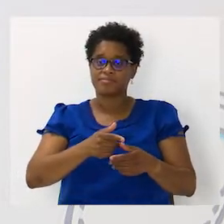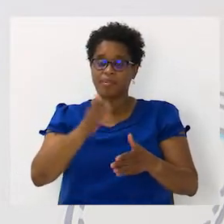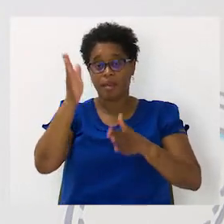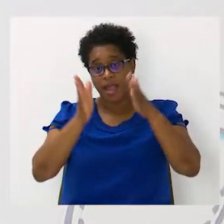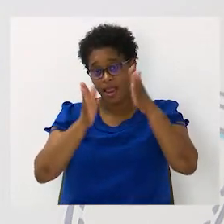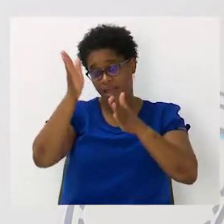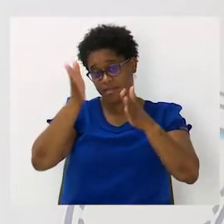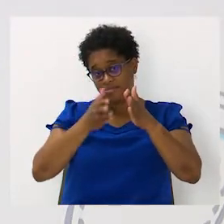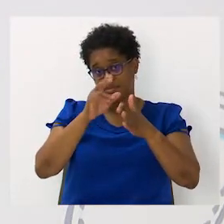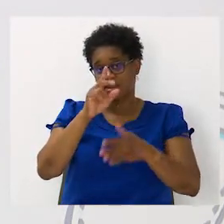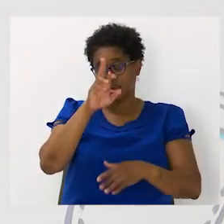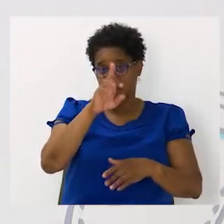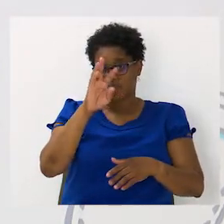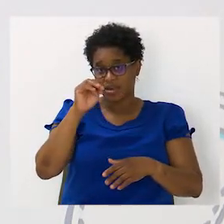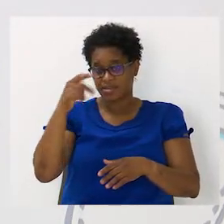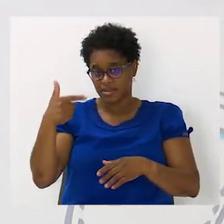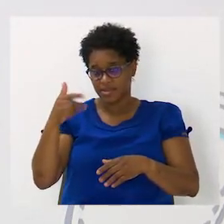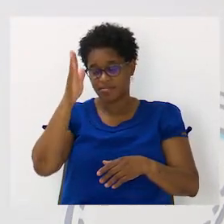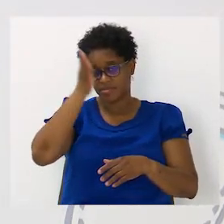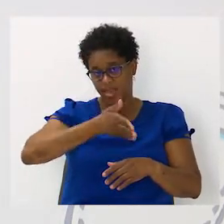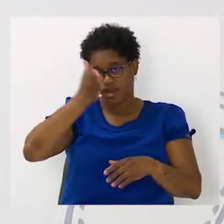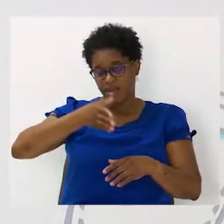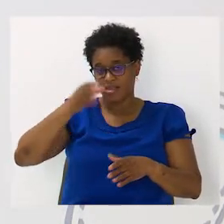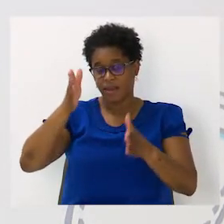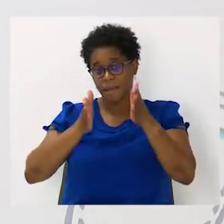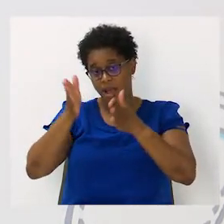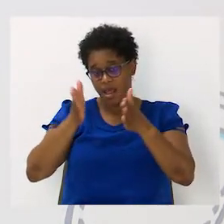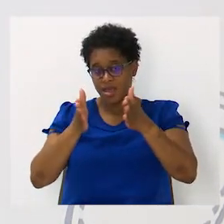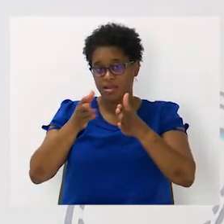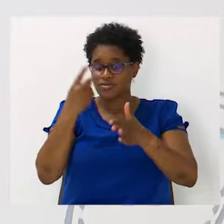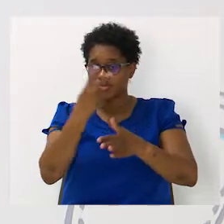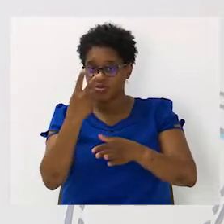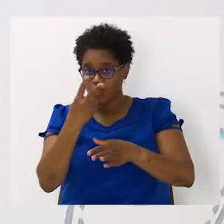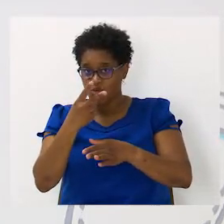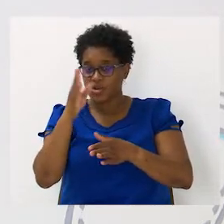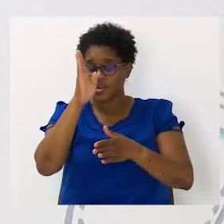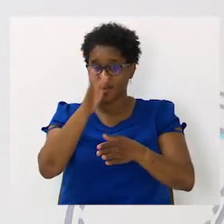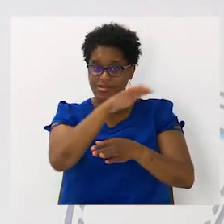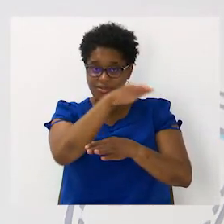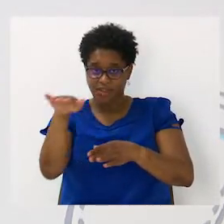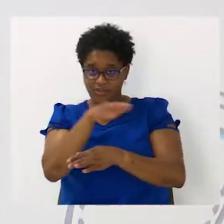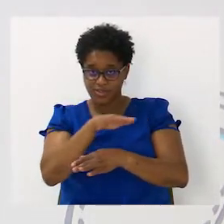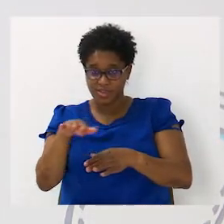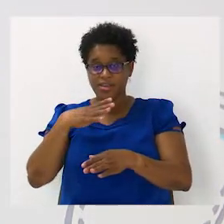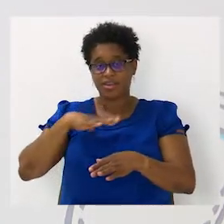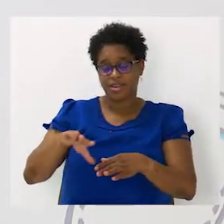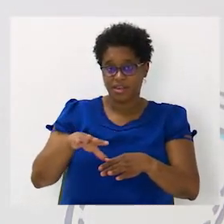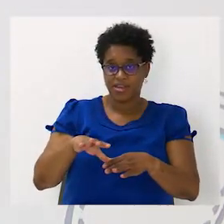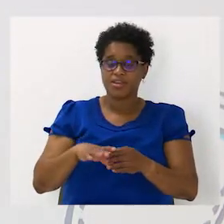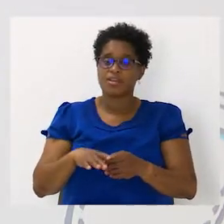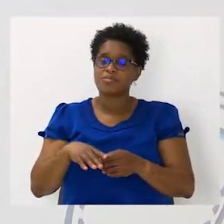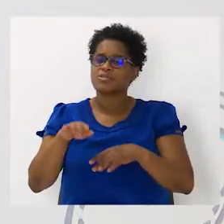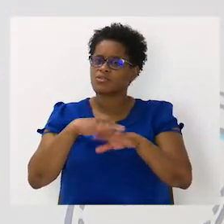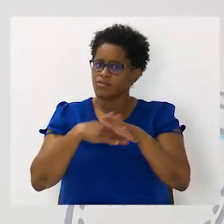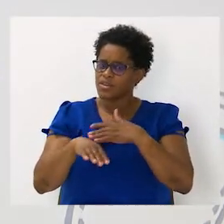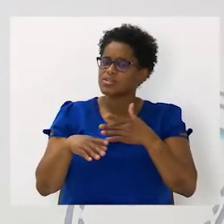problema, R, S e T são retas paralelas. Temos as 2 retas transversais, queremos determinar o valor de